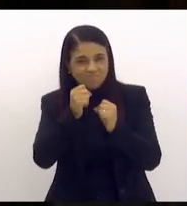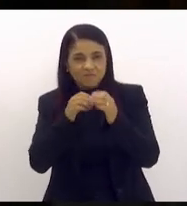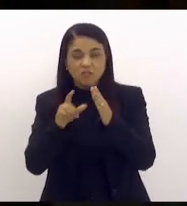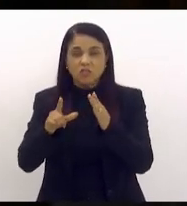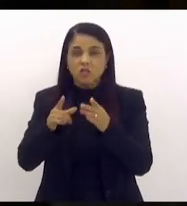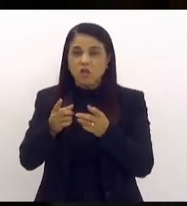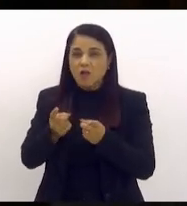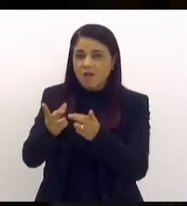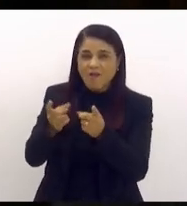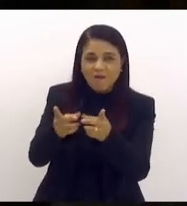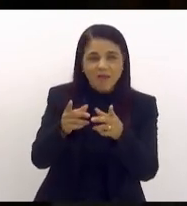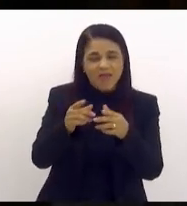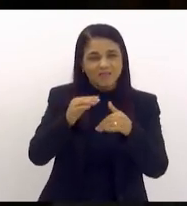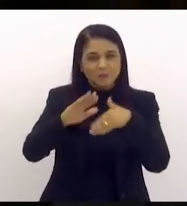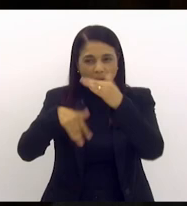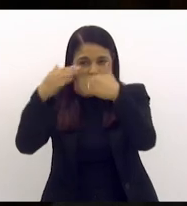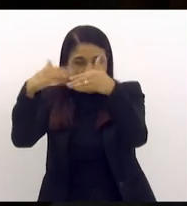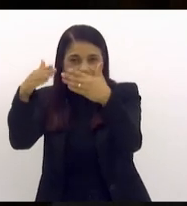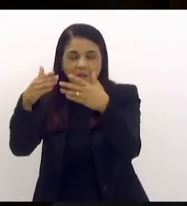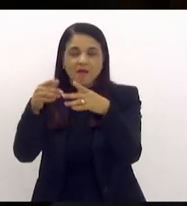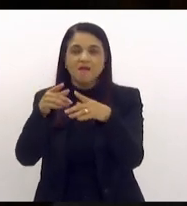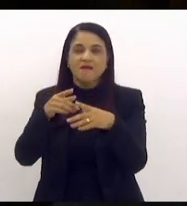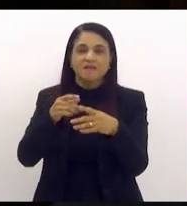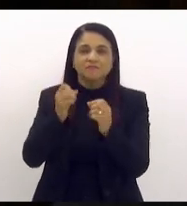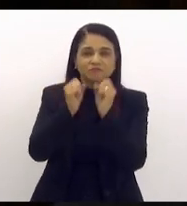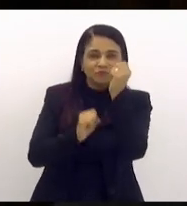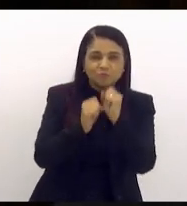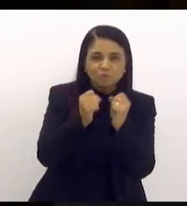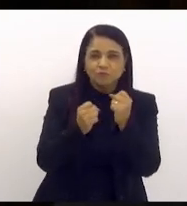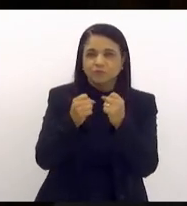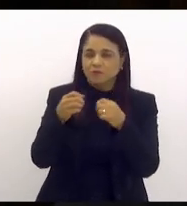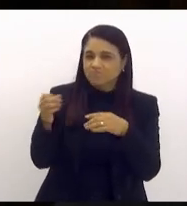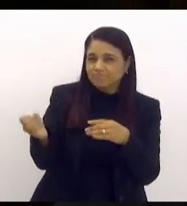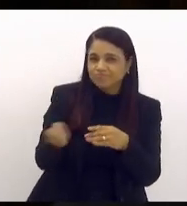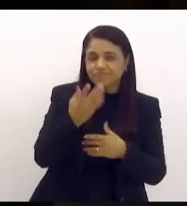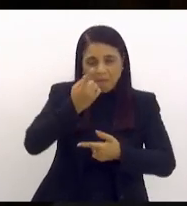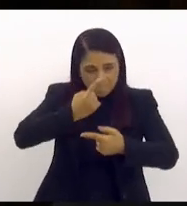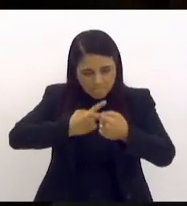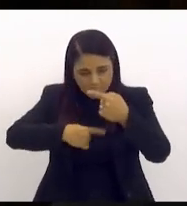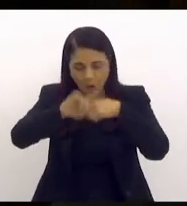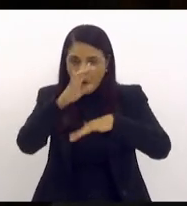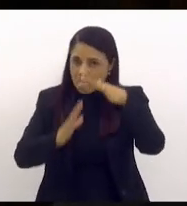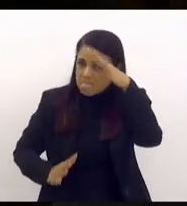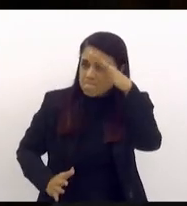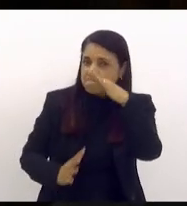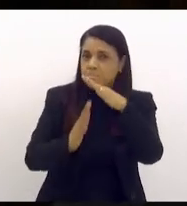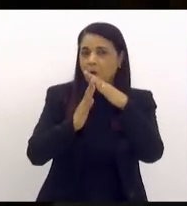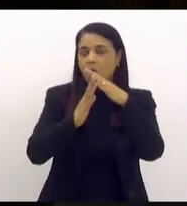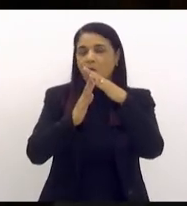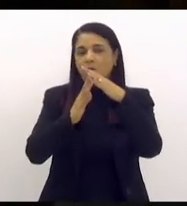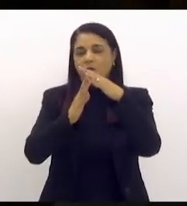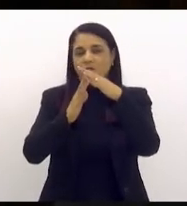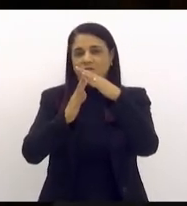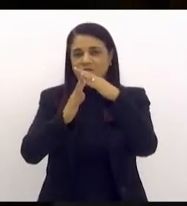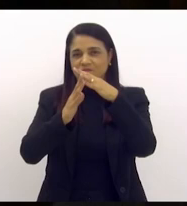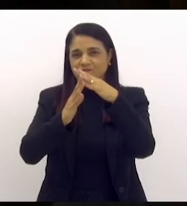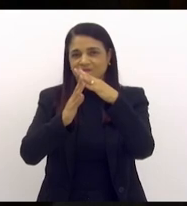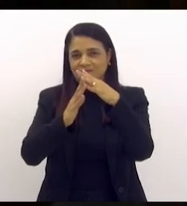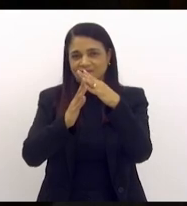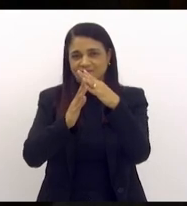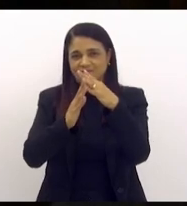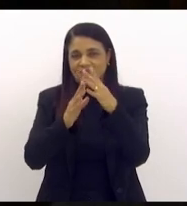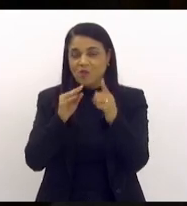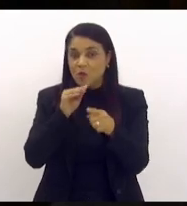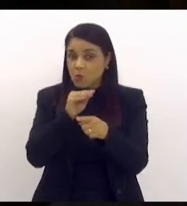volta Cresça com com a indústria naval nova Renovada com com novos parâmetros com com novas novos